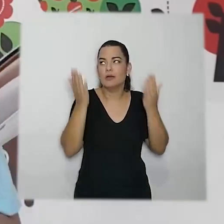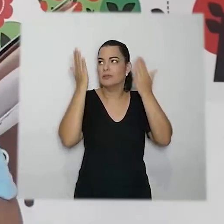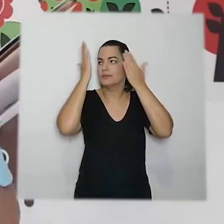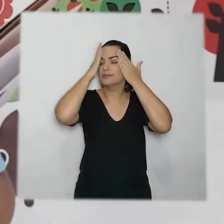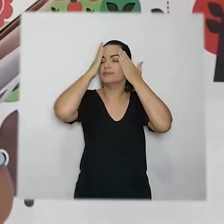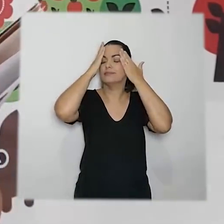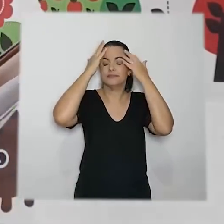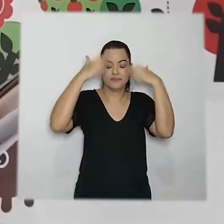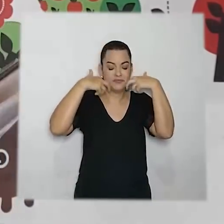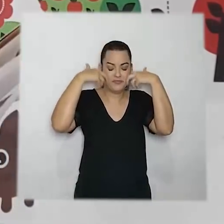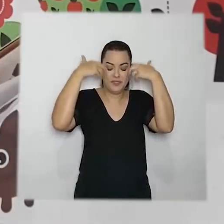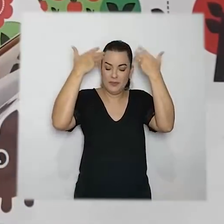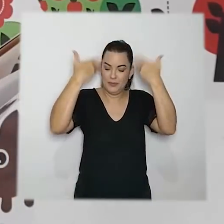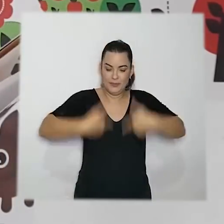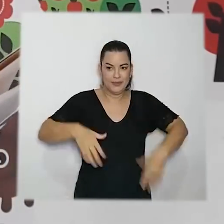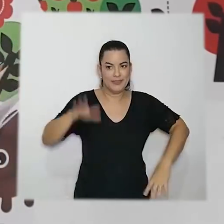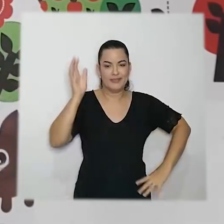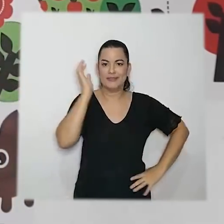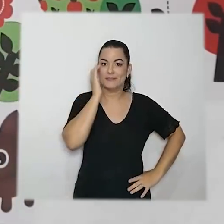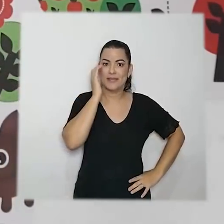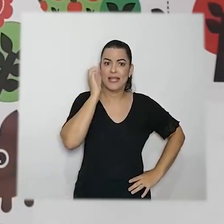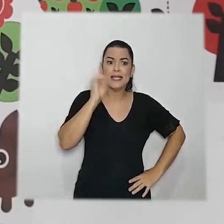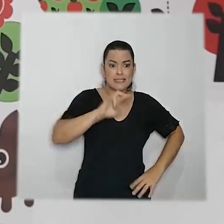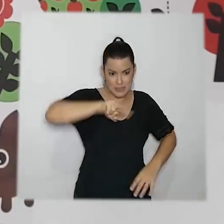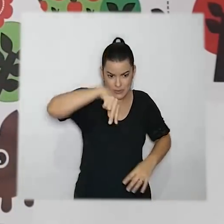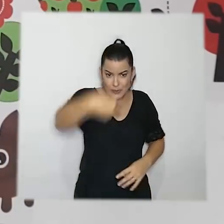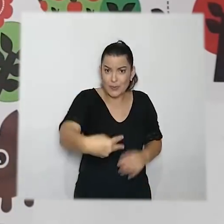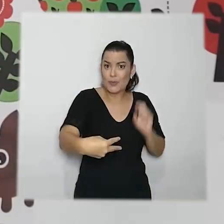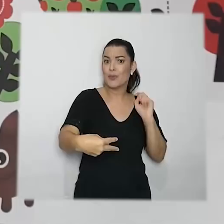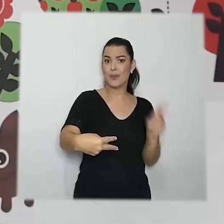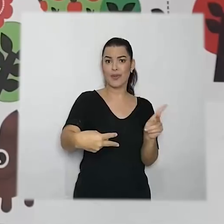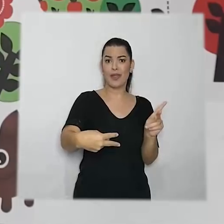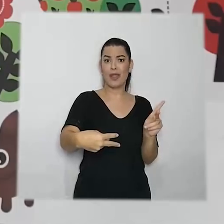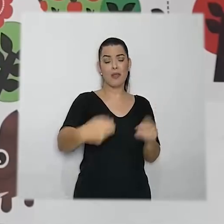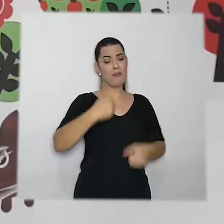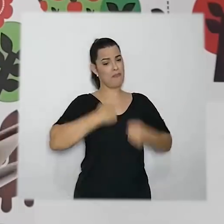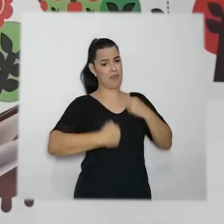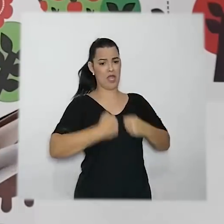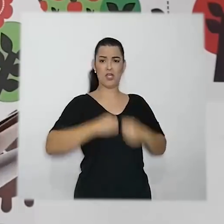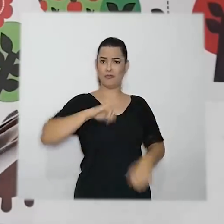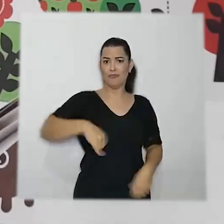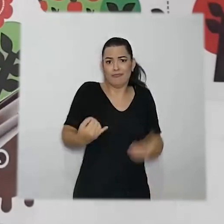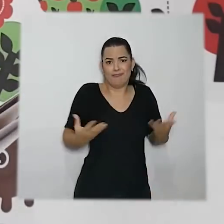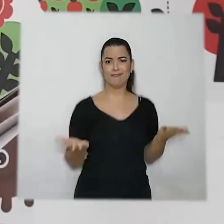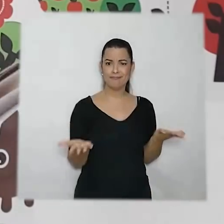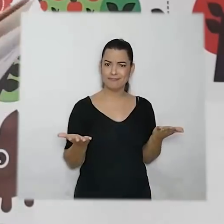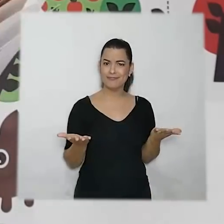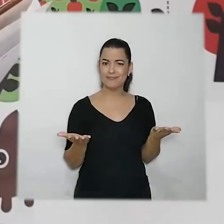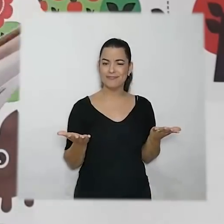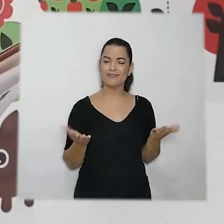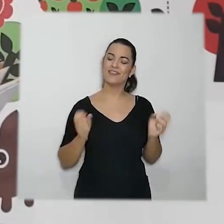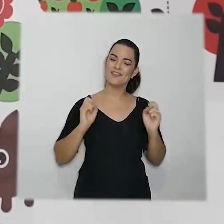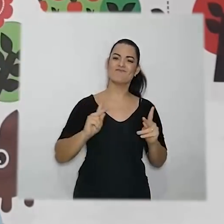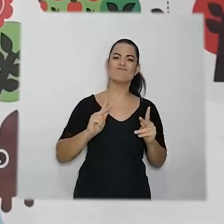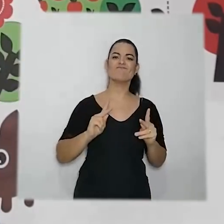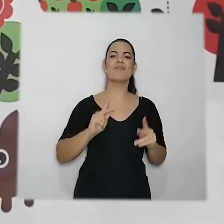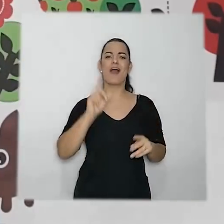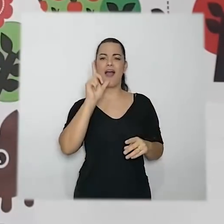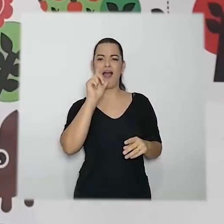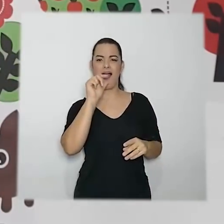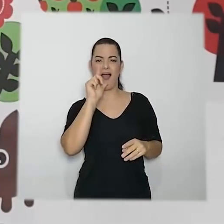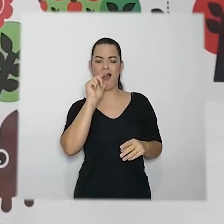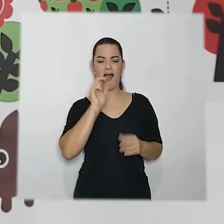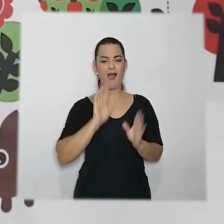ele pensou: ora, se eu cair, tomo um banho. Saltou por cima